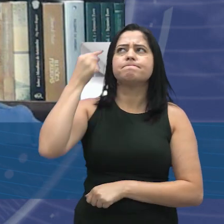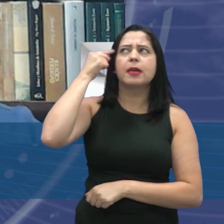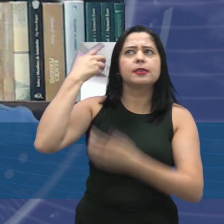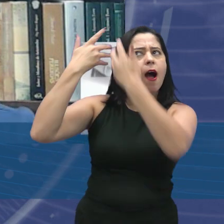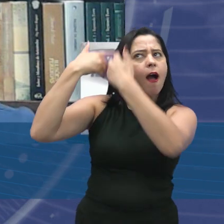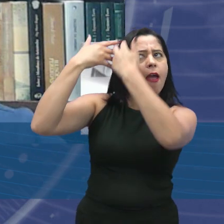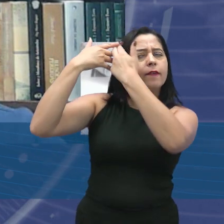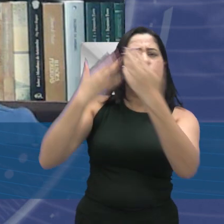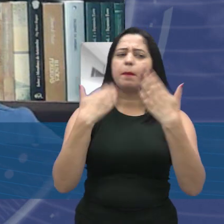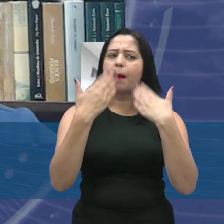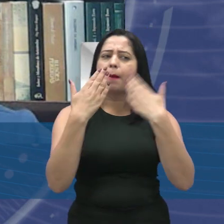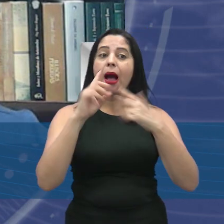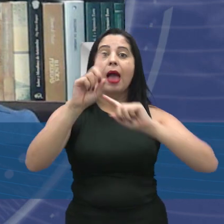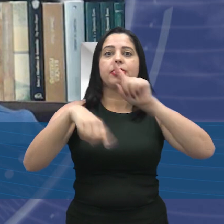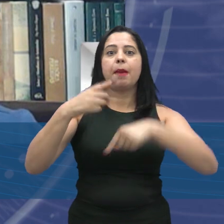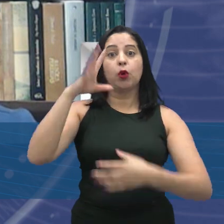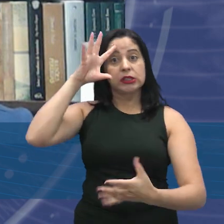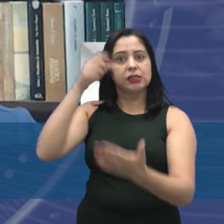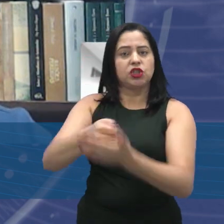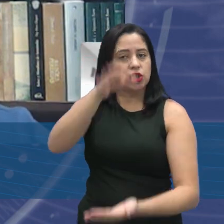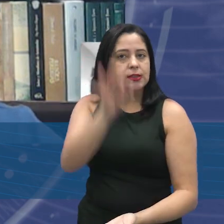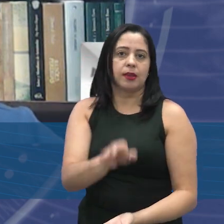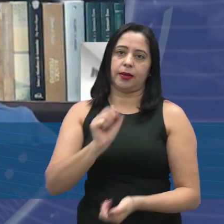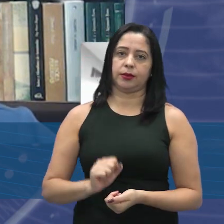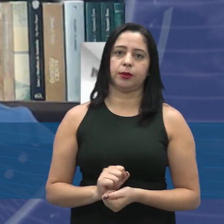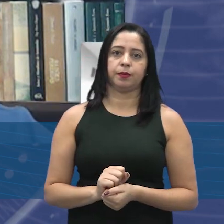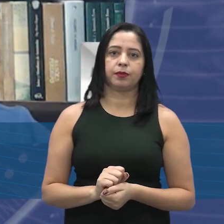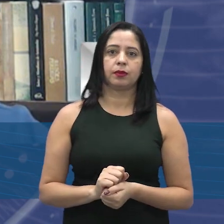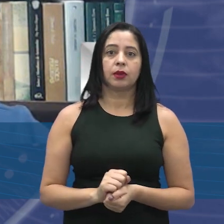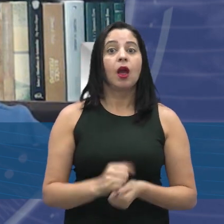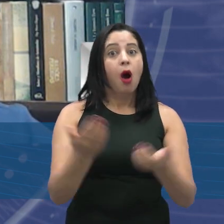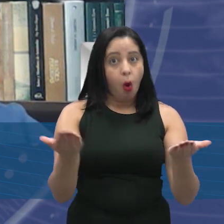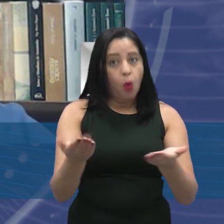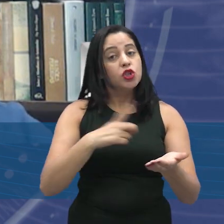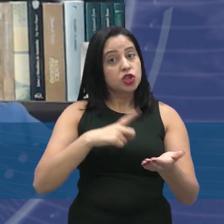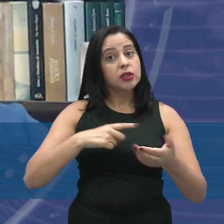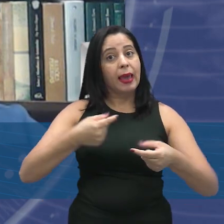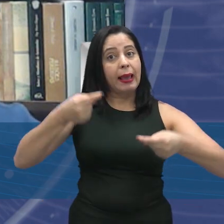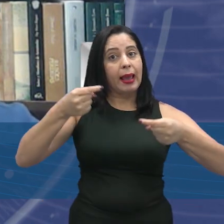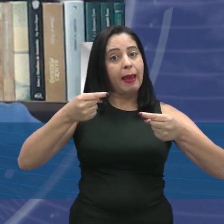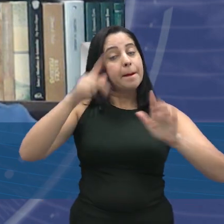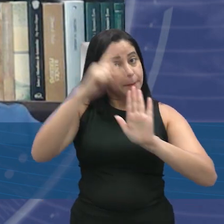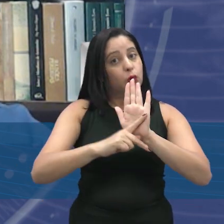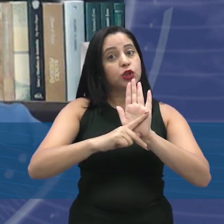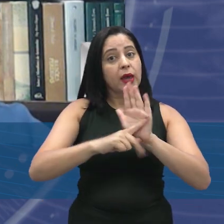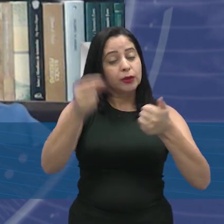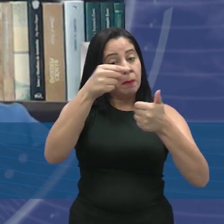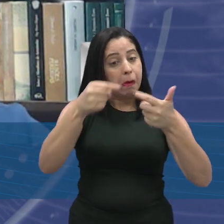escolhas. Então, por que eu falei isso para você? Nós temos boas políticas de